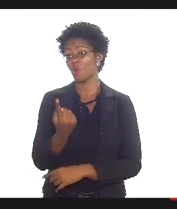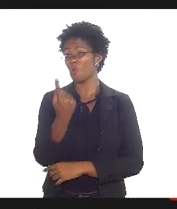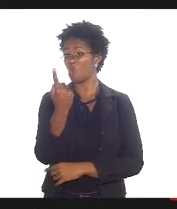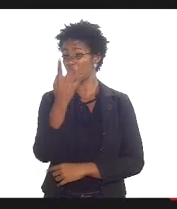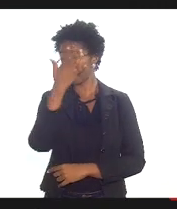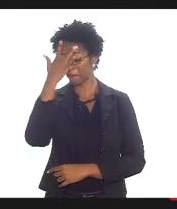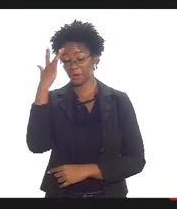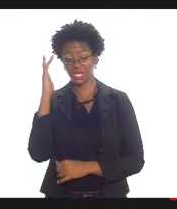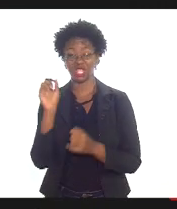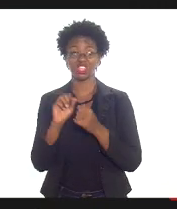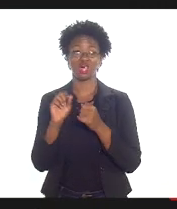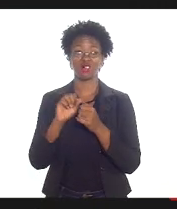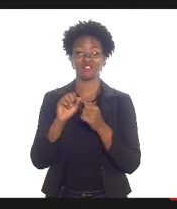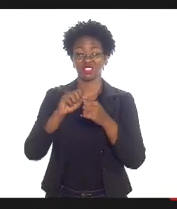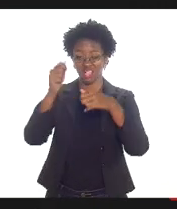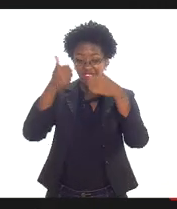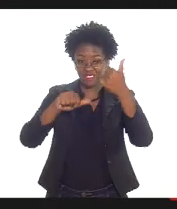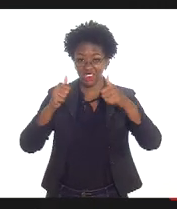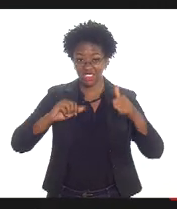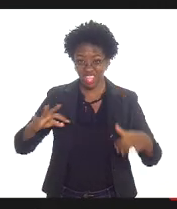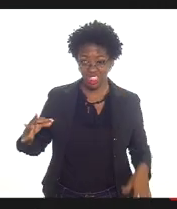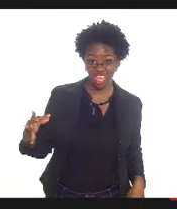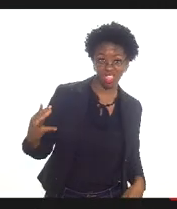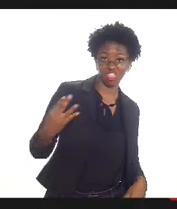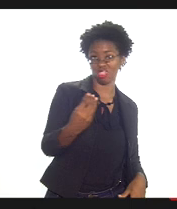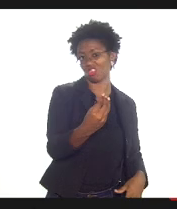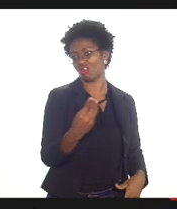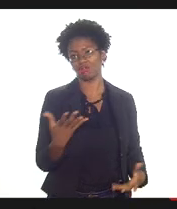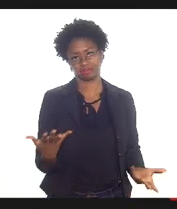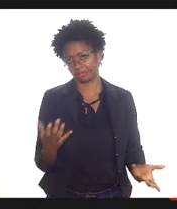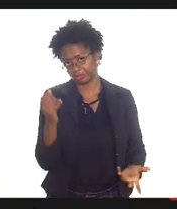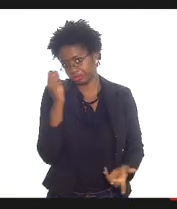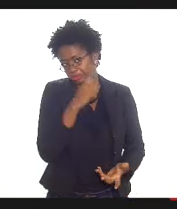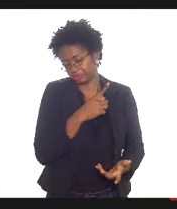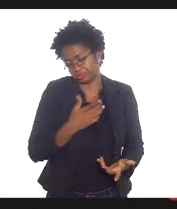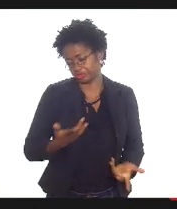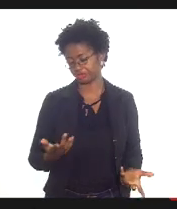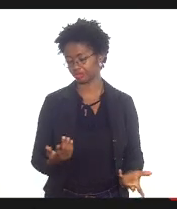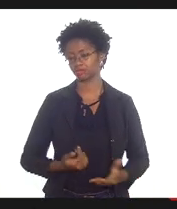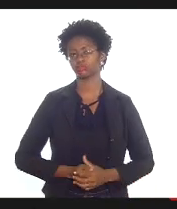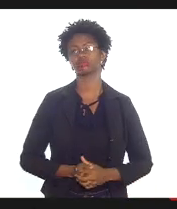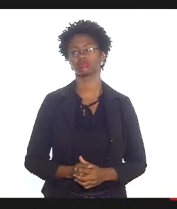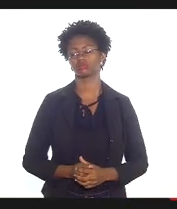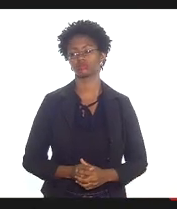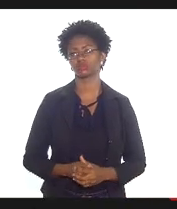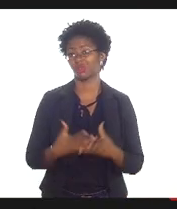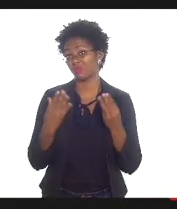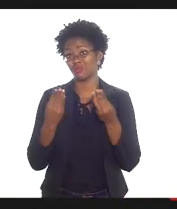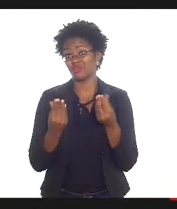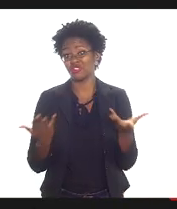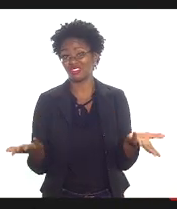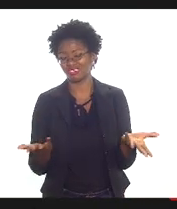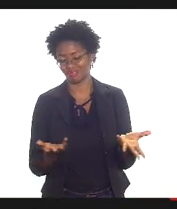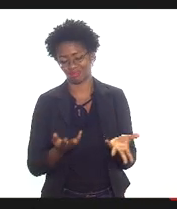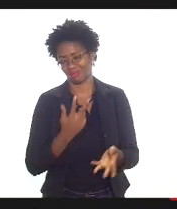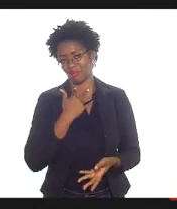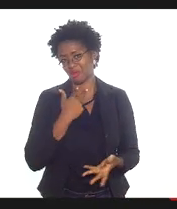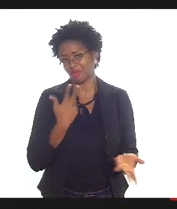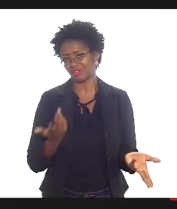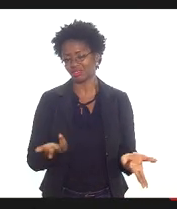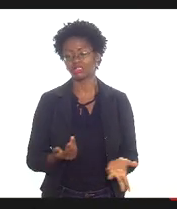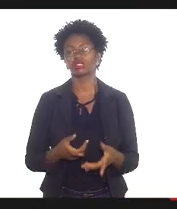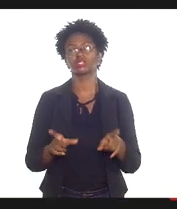feito a apuração da participação especial de todos os campos, né? Até porque são muitos. Em geral, isso é um